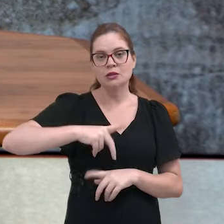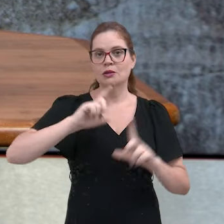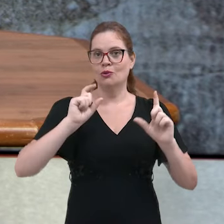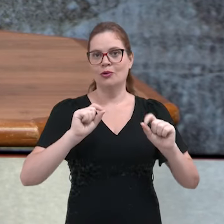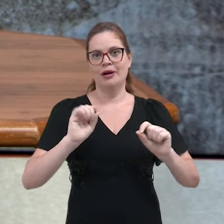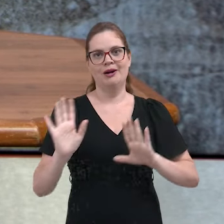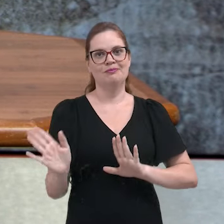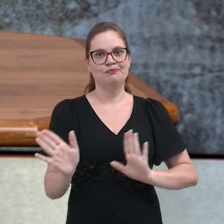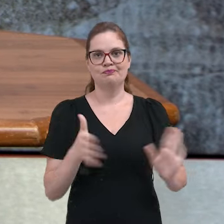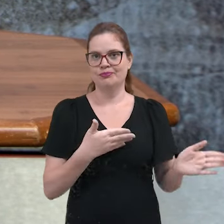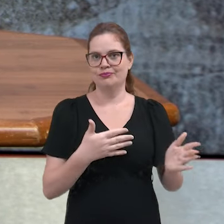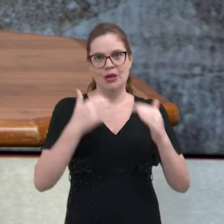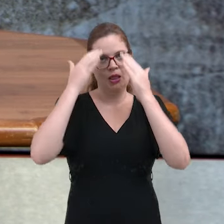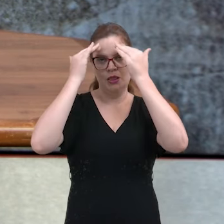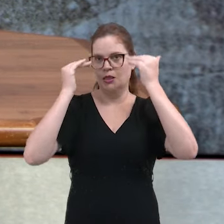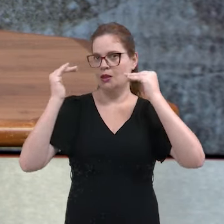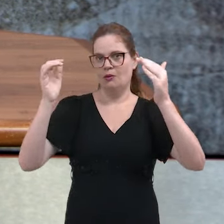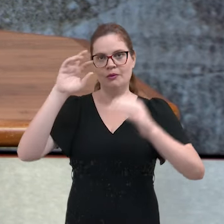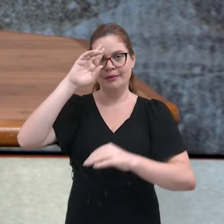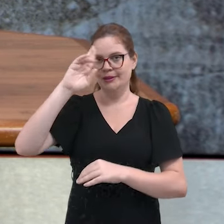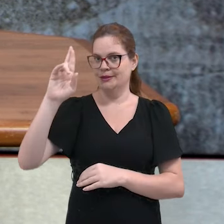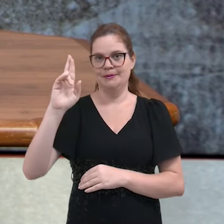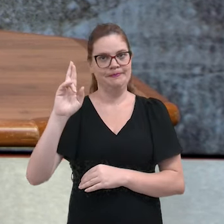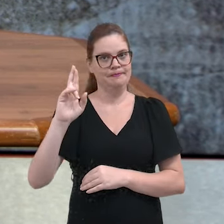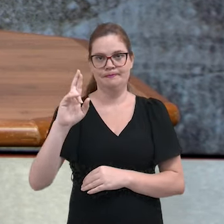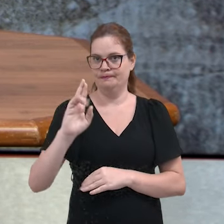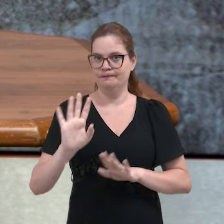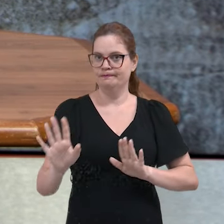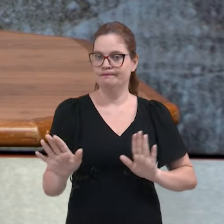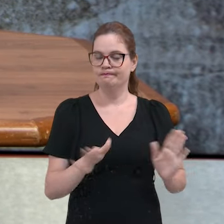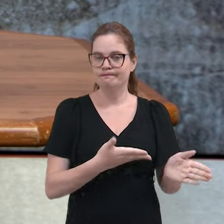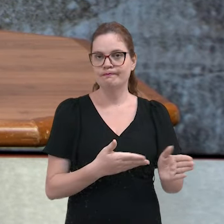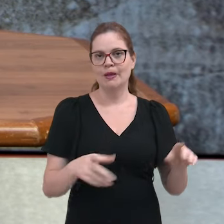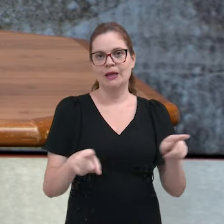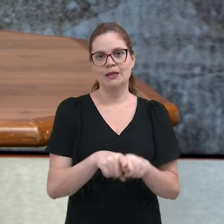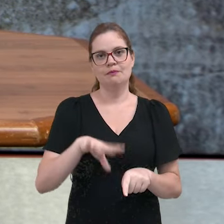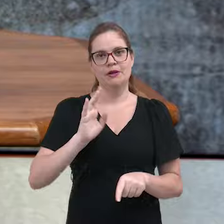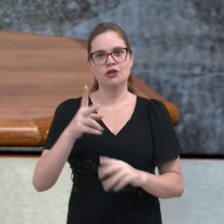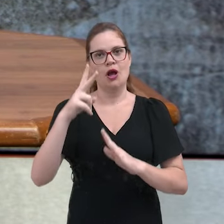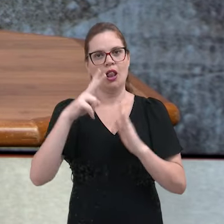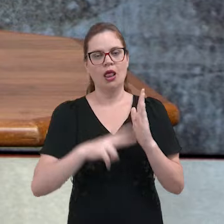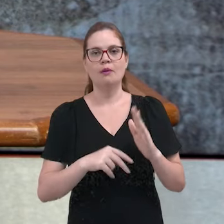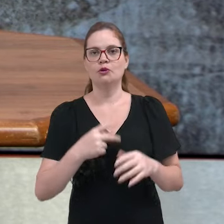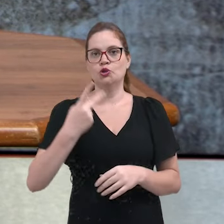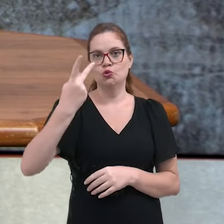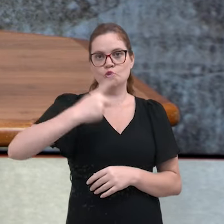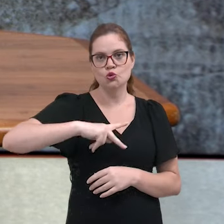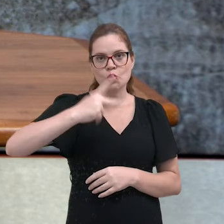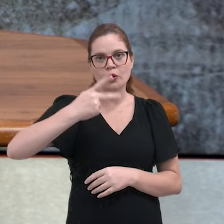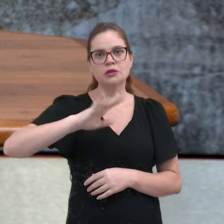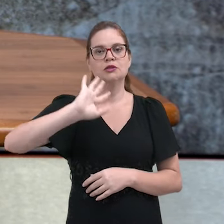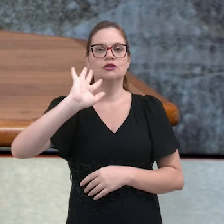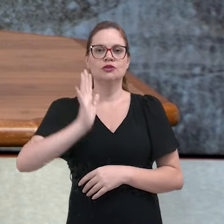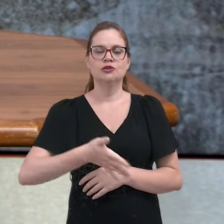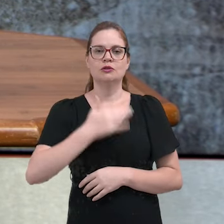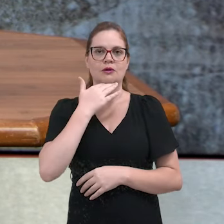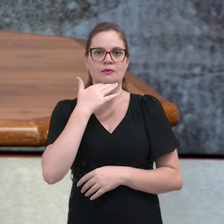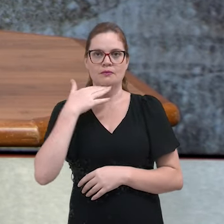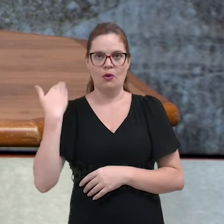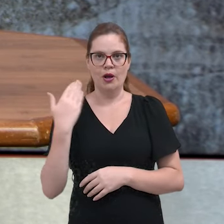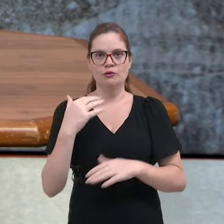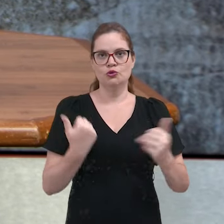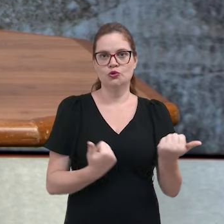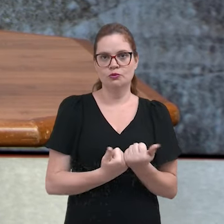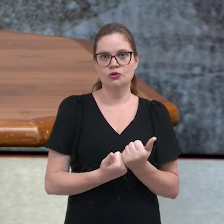não andaram segundo os caminhos do Senhor, e nós vimos que eles morreram e foram